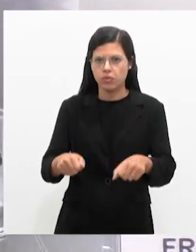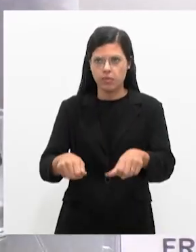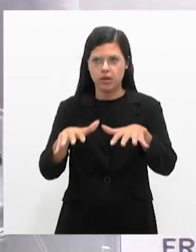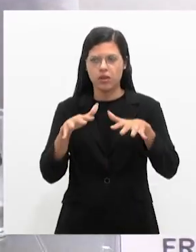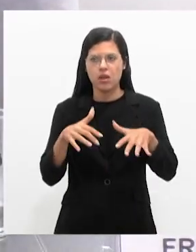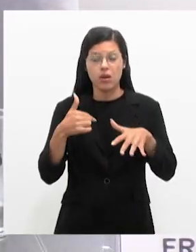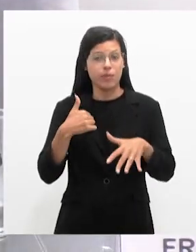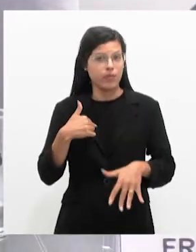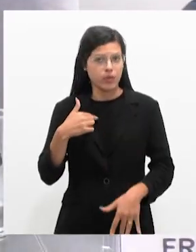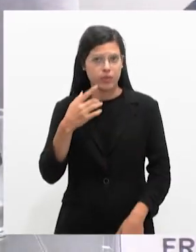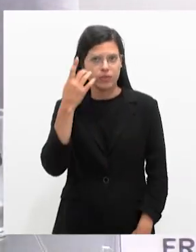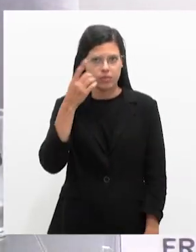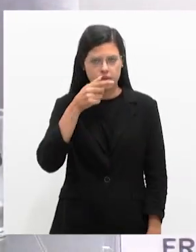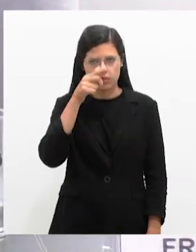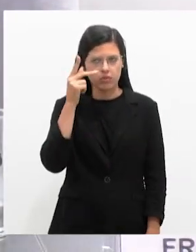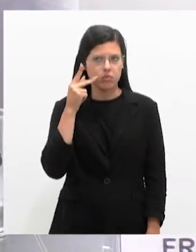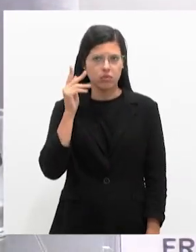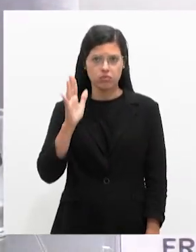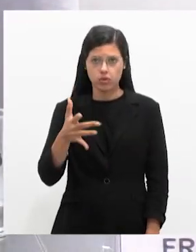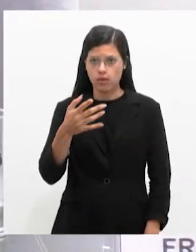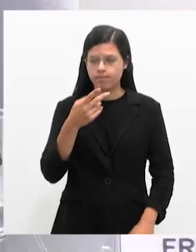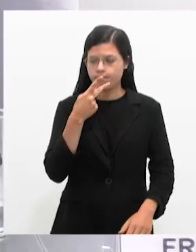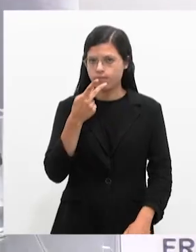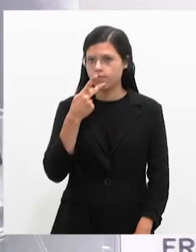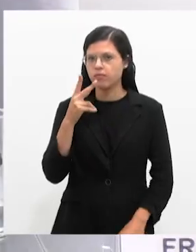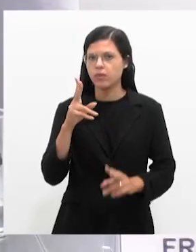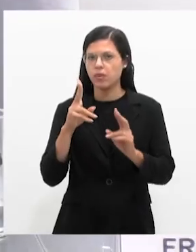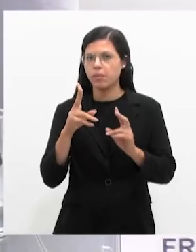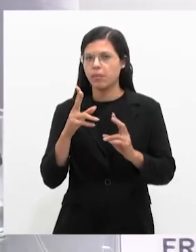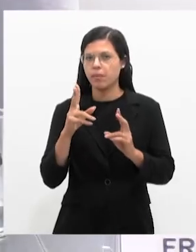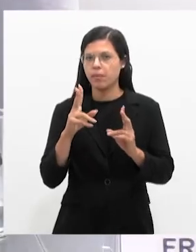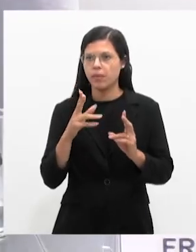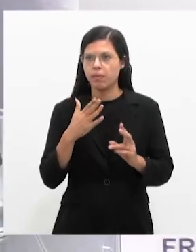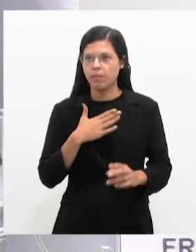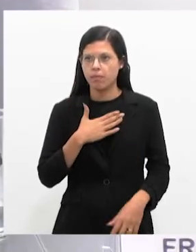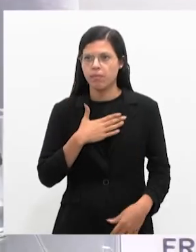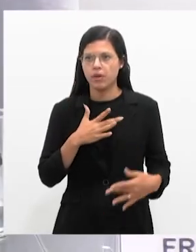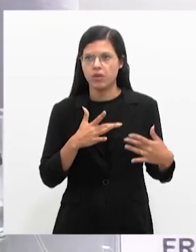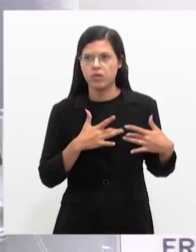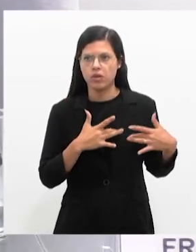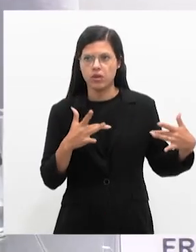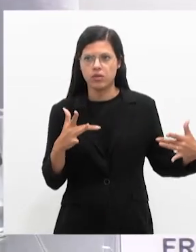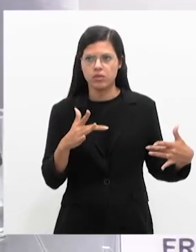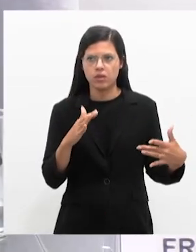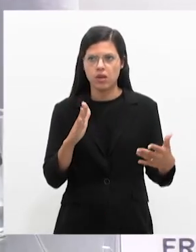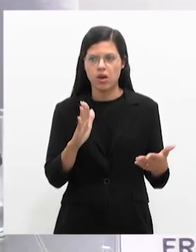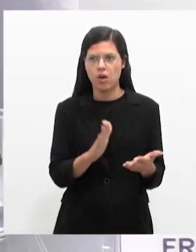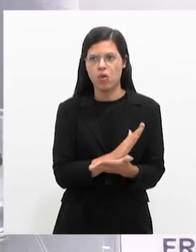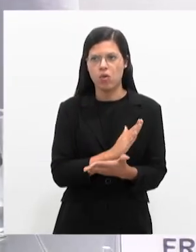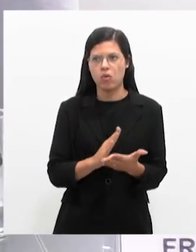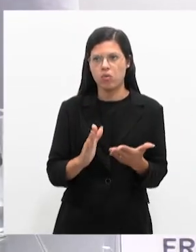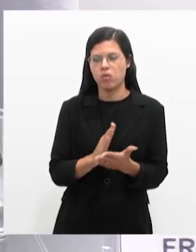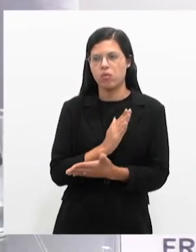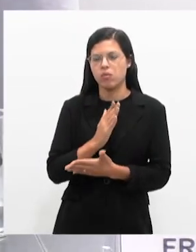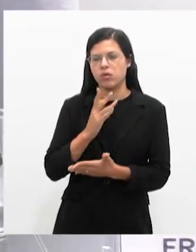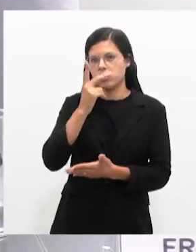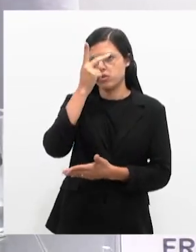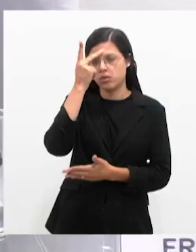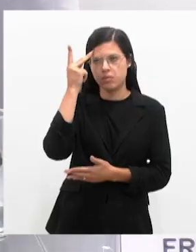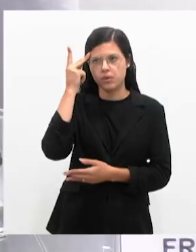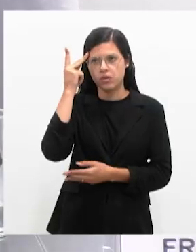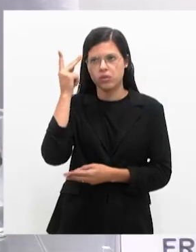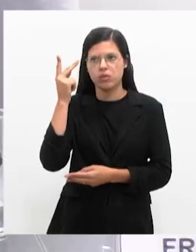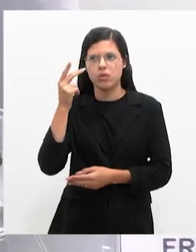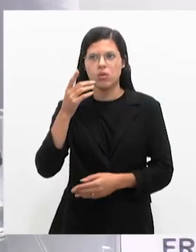já manifestei aqui a minha solidariedade a alguns cônjuges. O primeiro deles foi ao deputado,